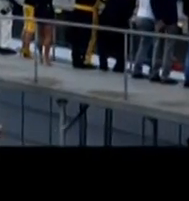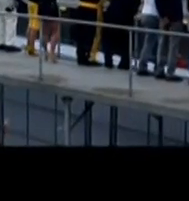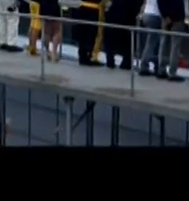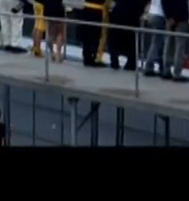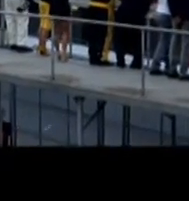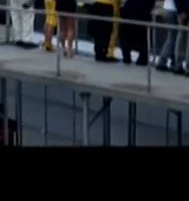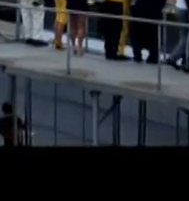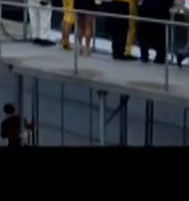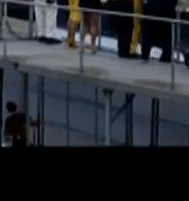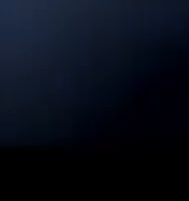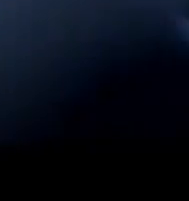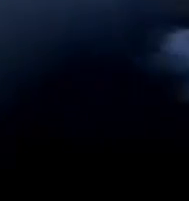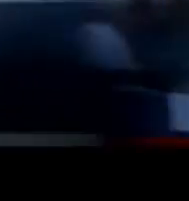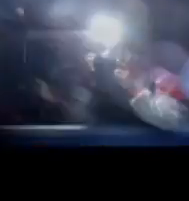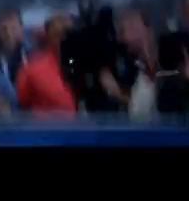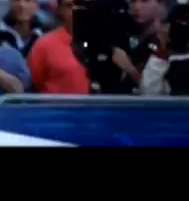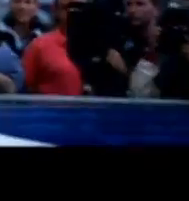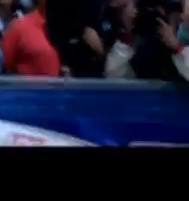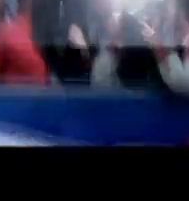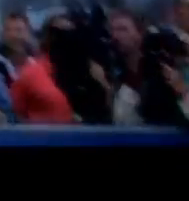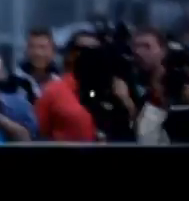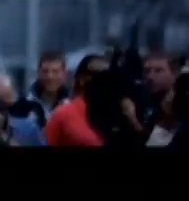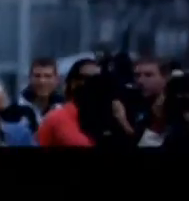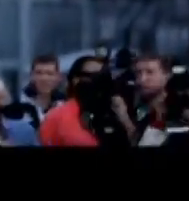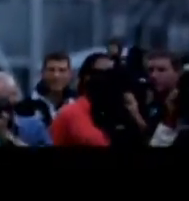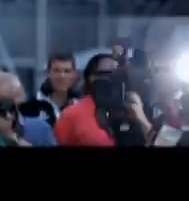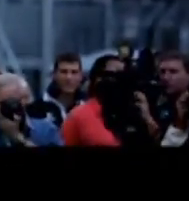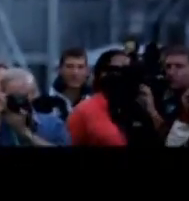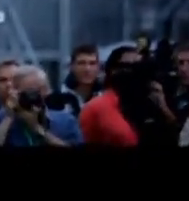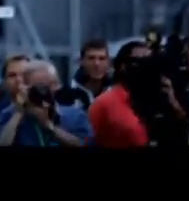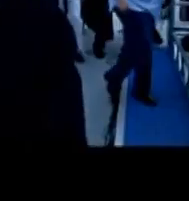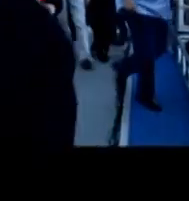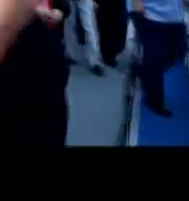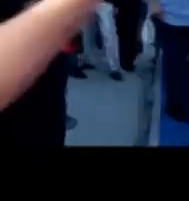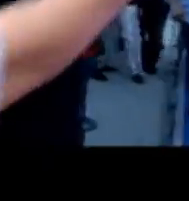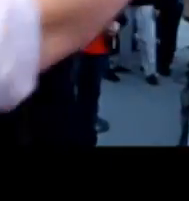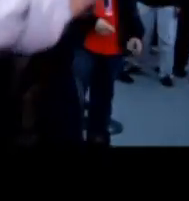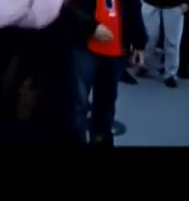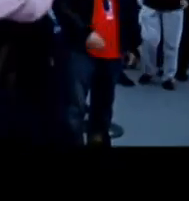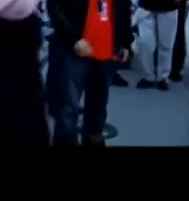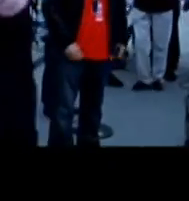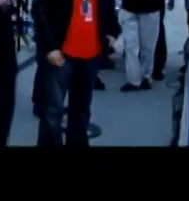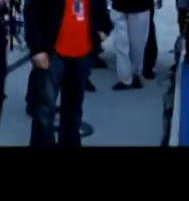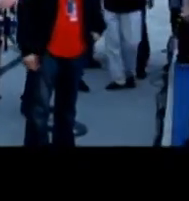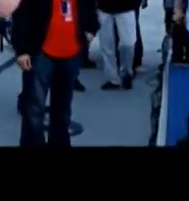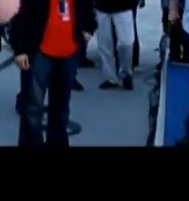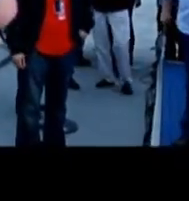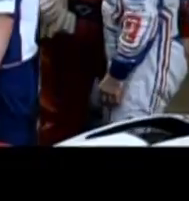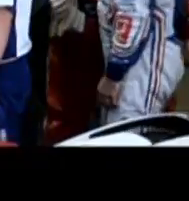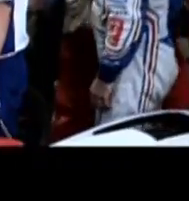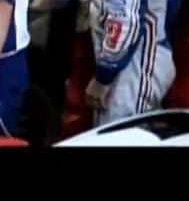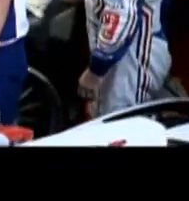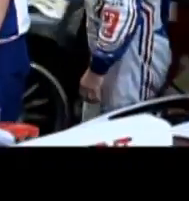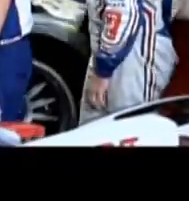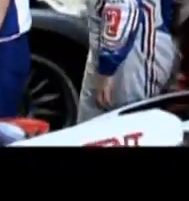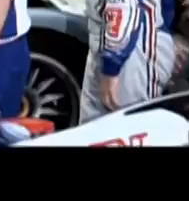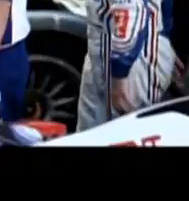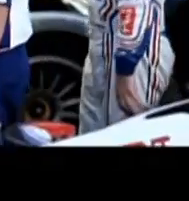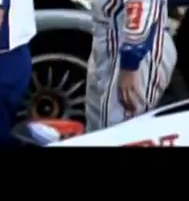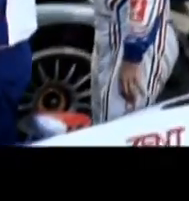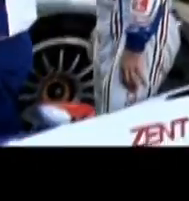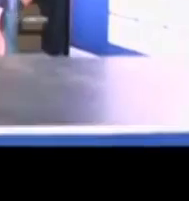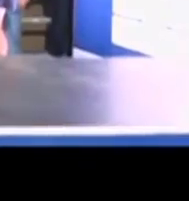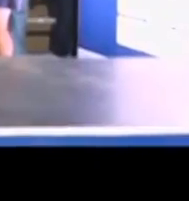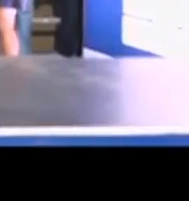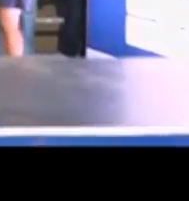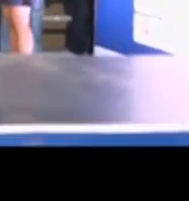A corrida 6 horas de São Paulo teve um vencedor. Mas esse Pacto pela Vida terá milhões de vencedores.